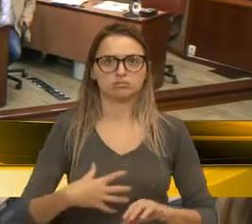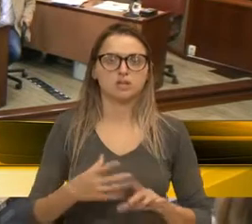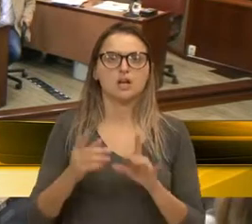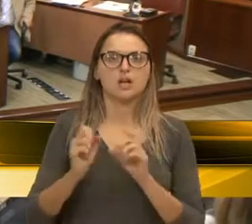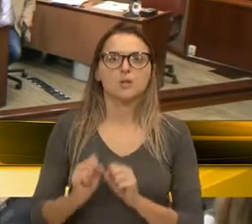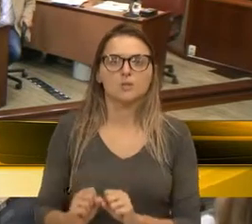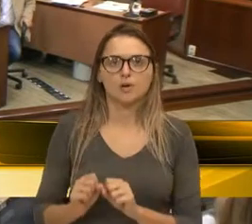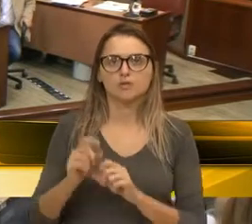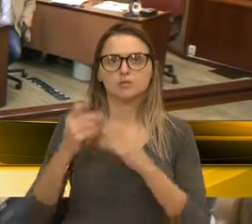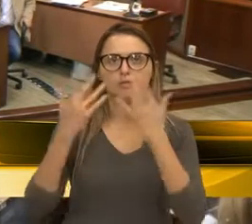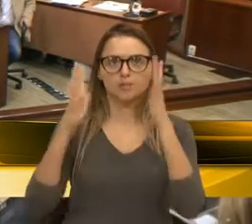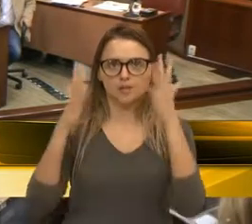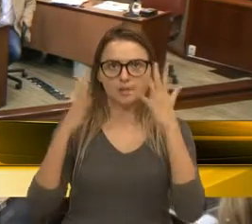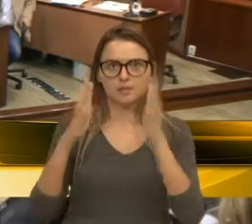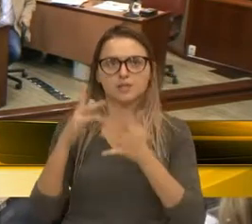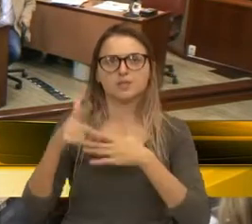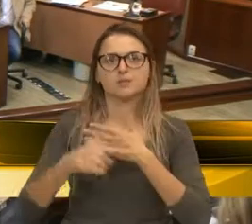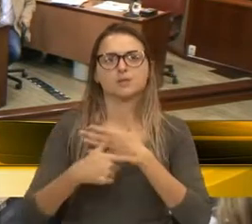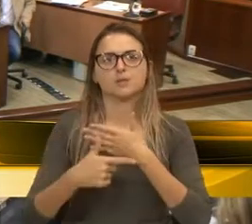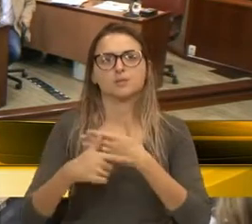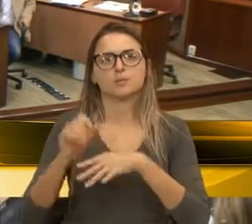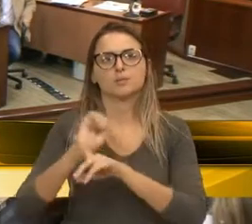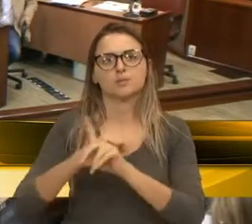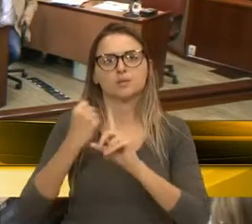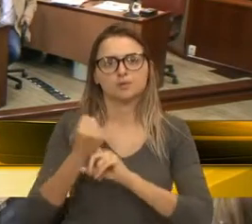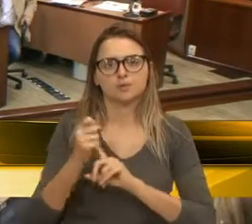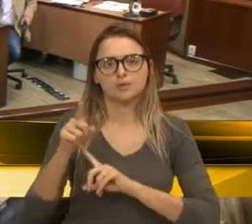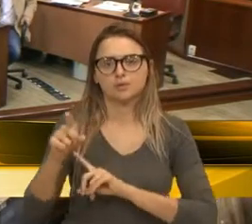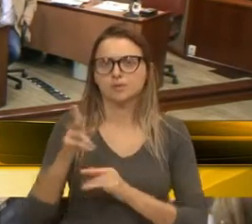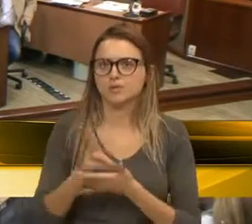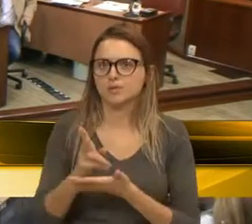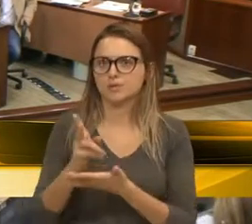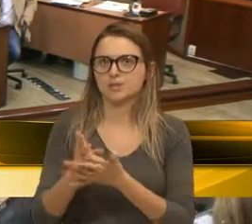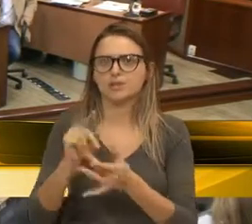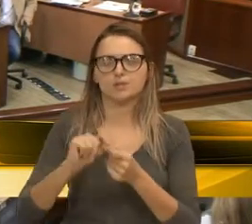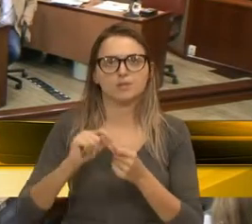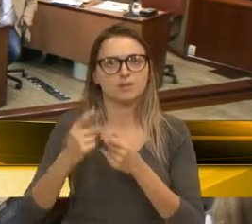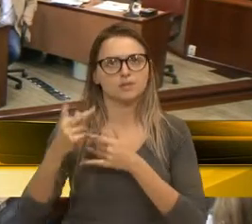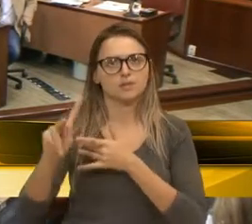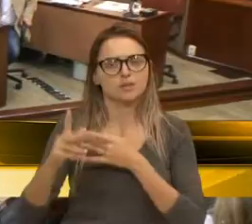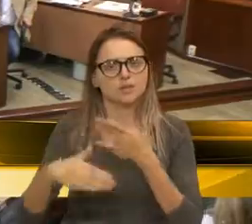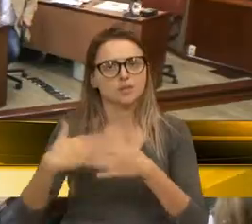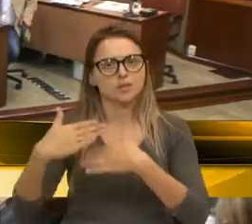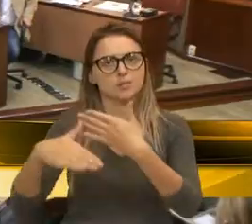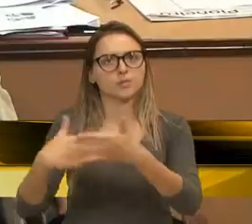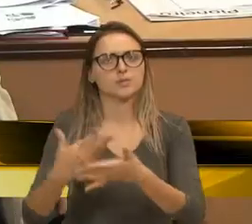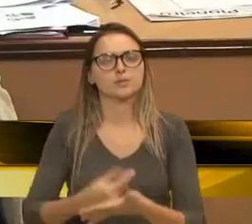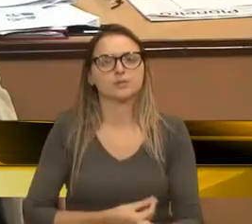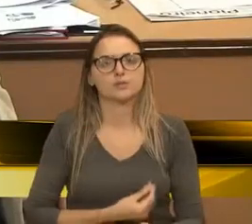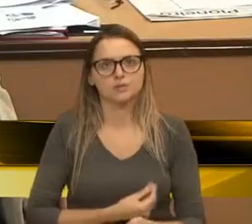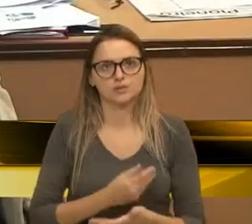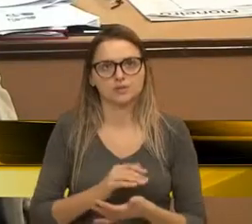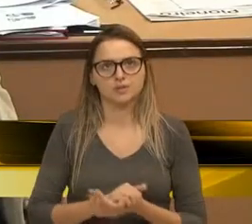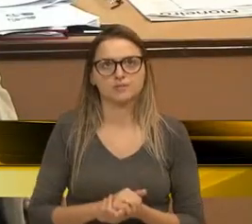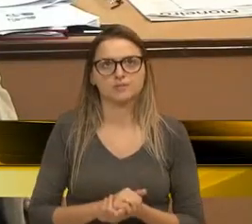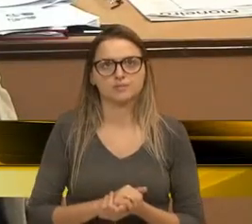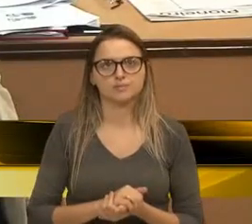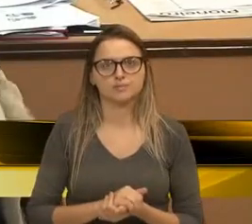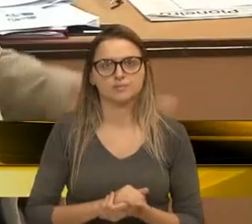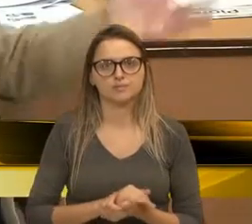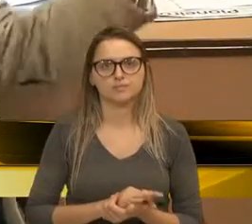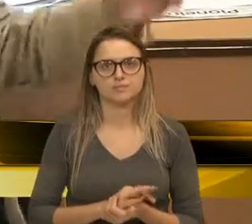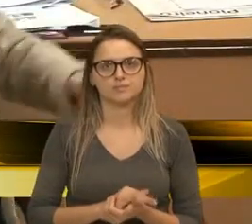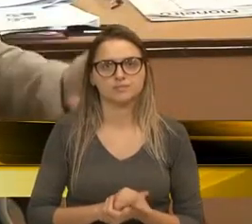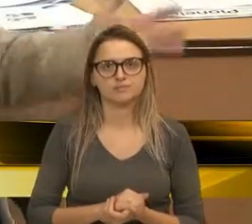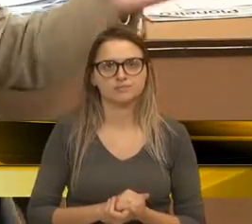parabenizar pelo lado social que tu sempre tem desprendido nessa tua caminhada de vida, né? Então, acho que eu